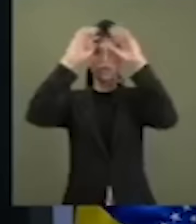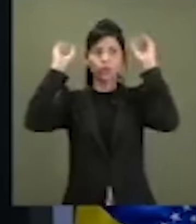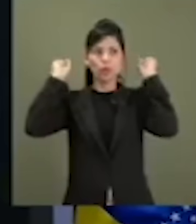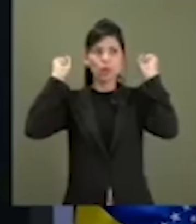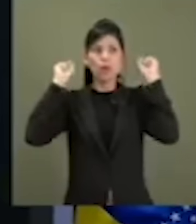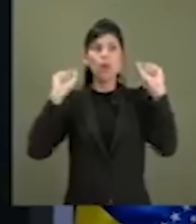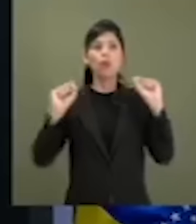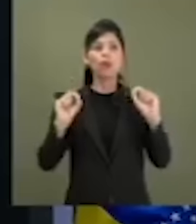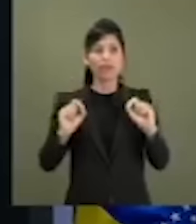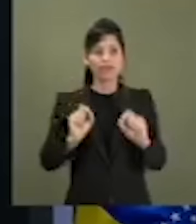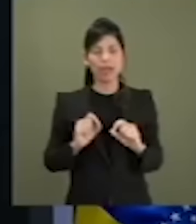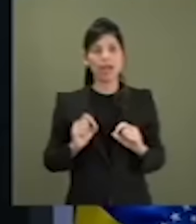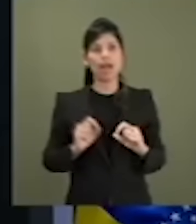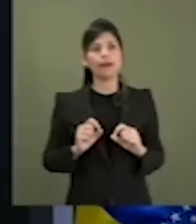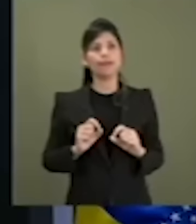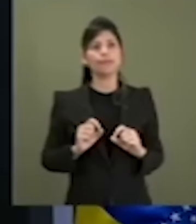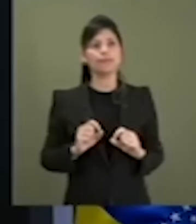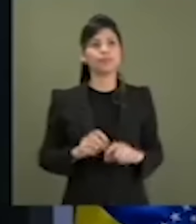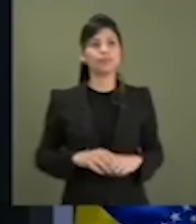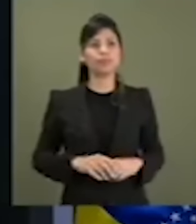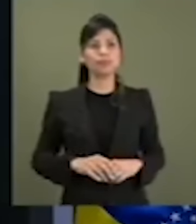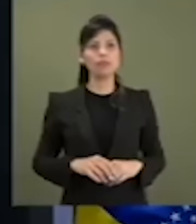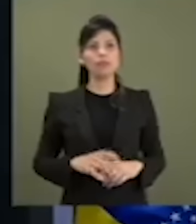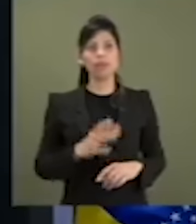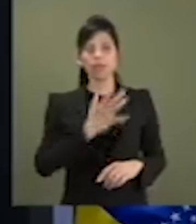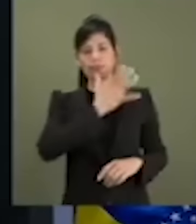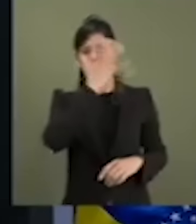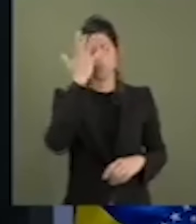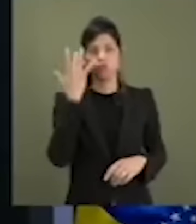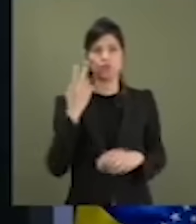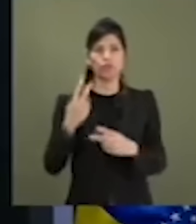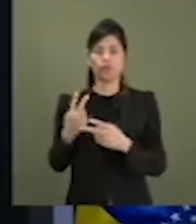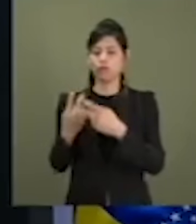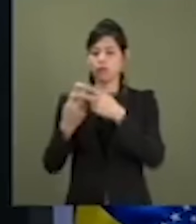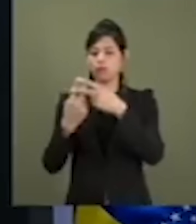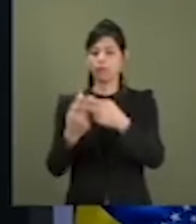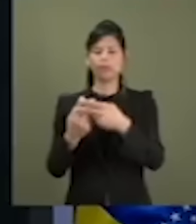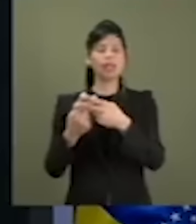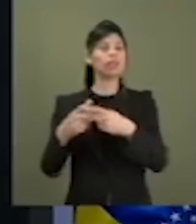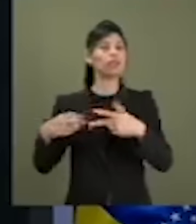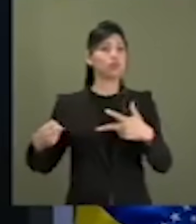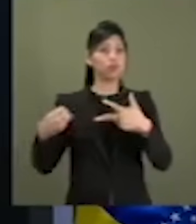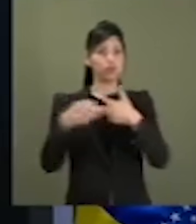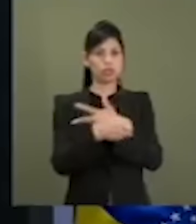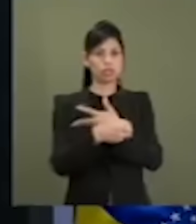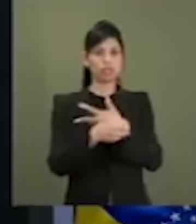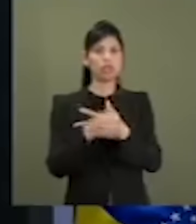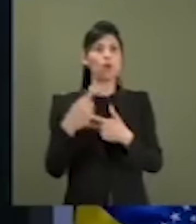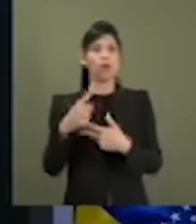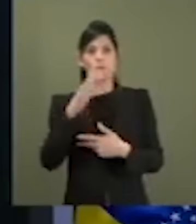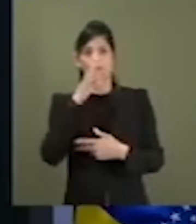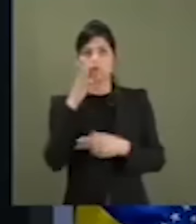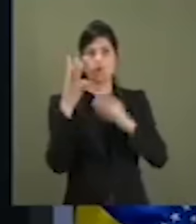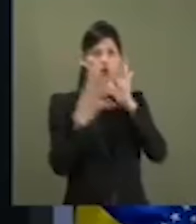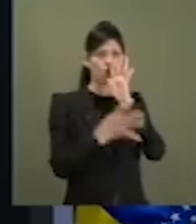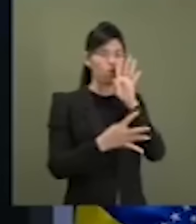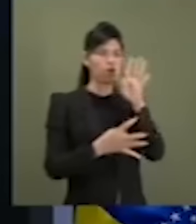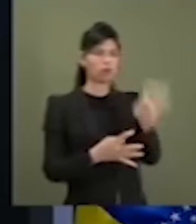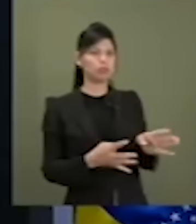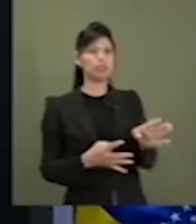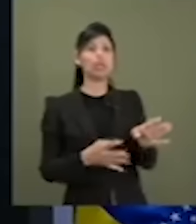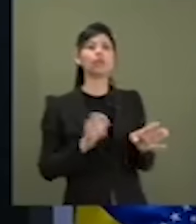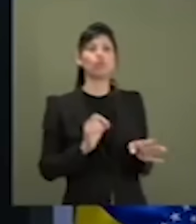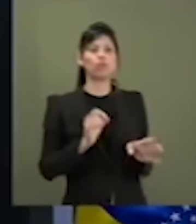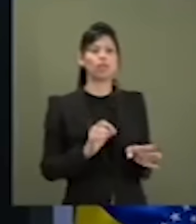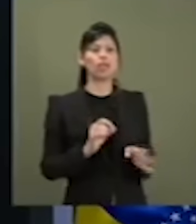relação àqueles que foram presos no 8 de janeiro, pessoas acusadas de dano ao patrimônio, dano grave ao